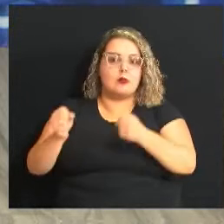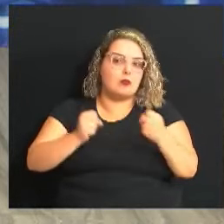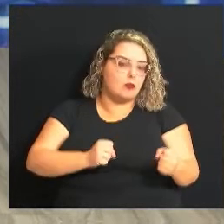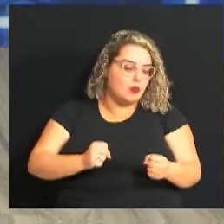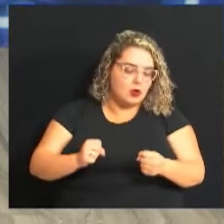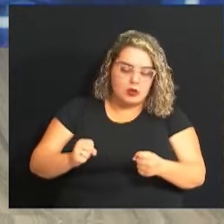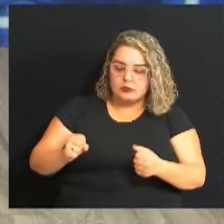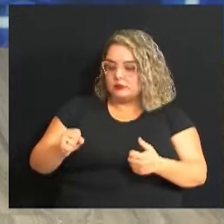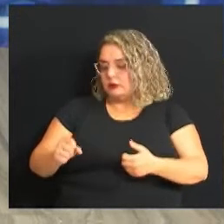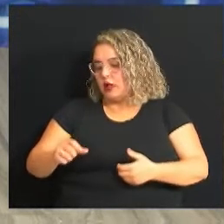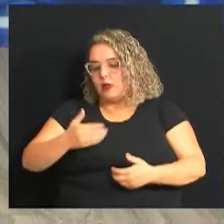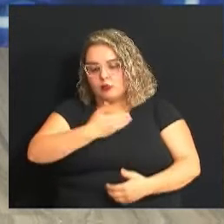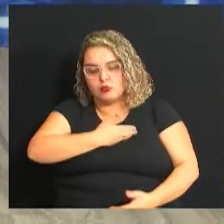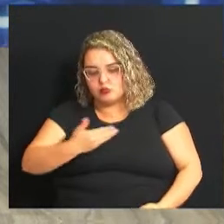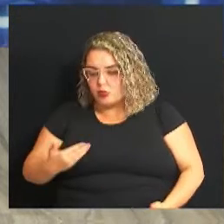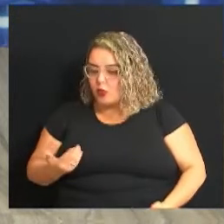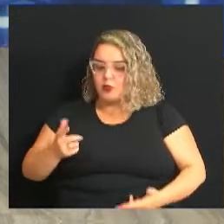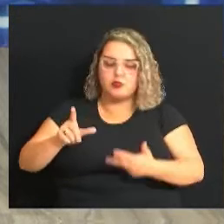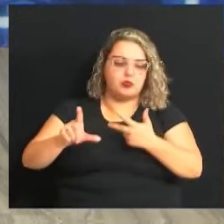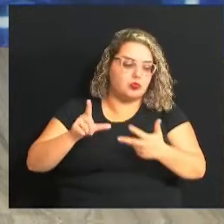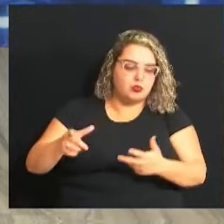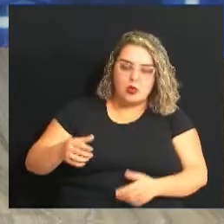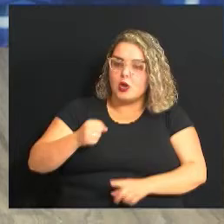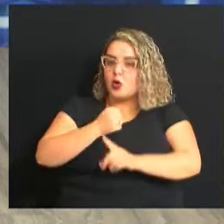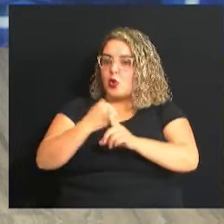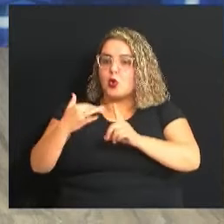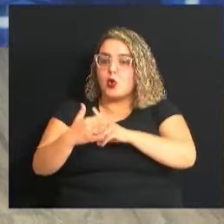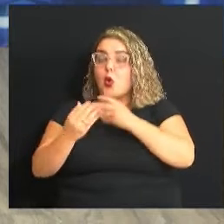legislativo, sociedade. Como é que a gente chega lá?